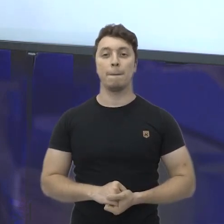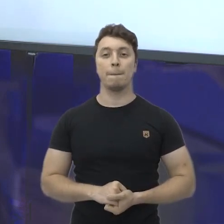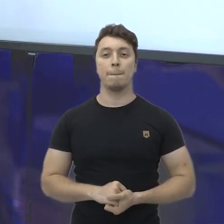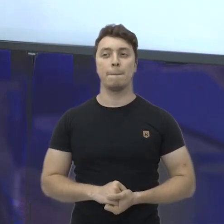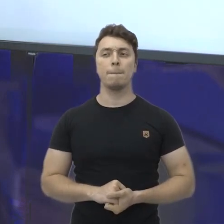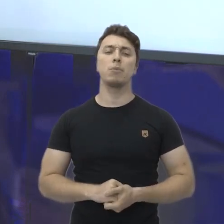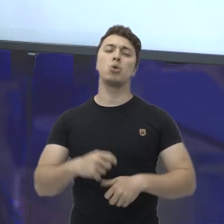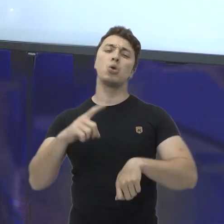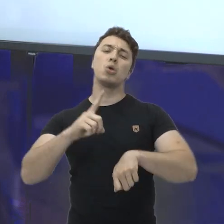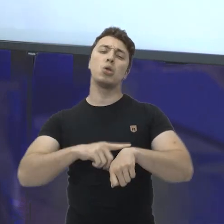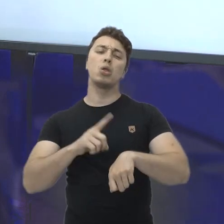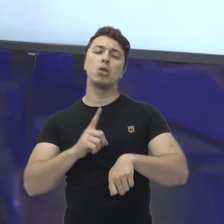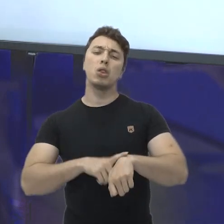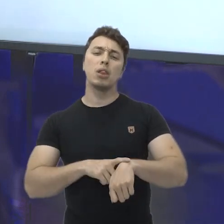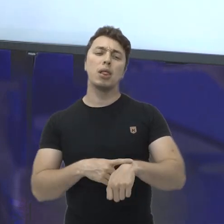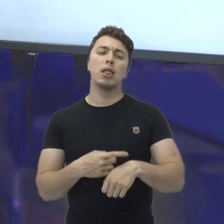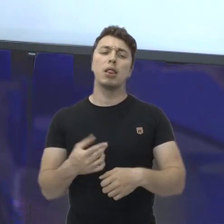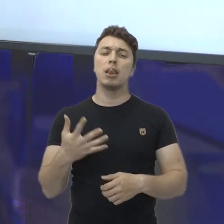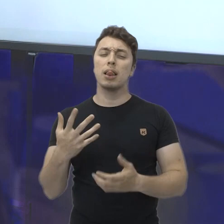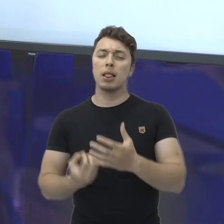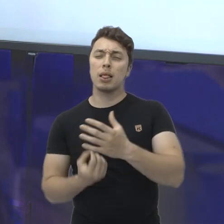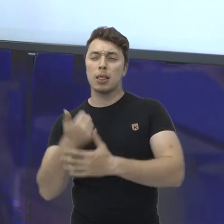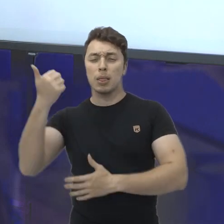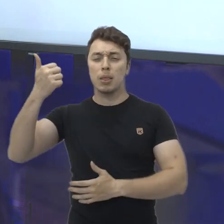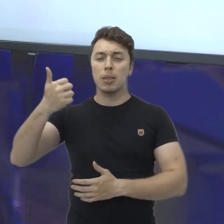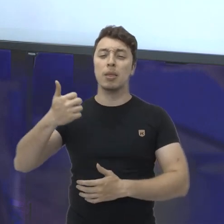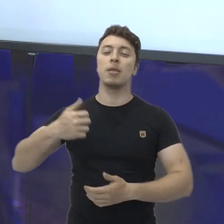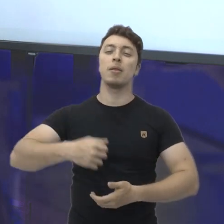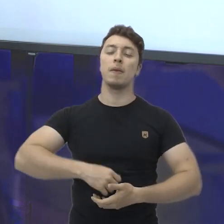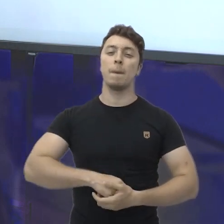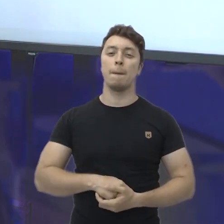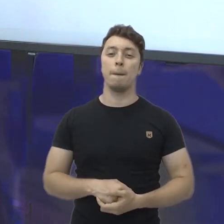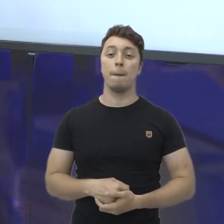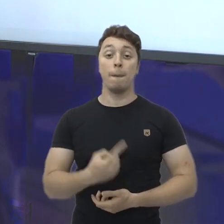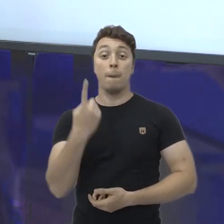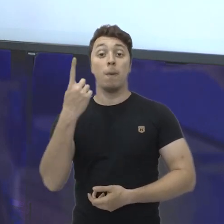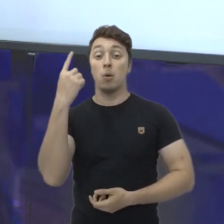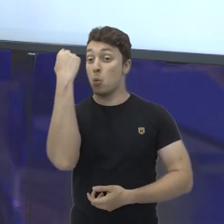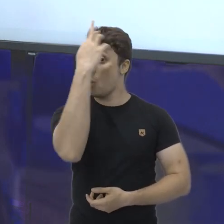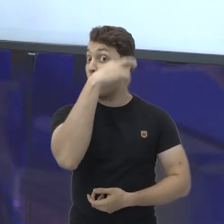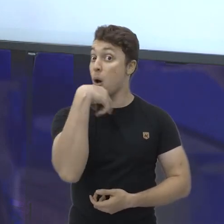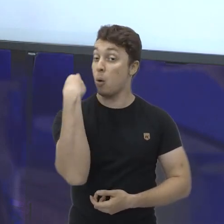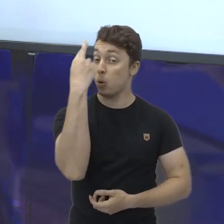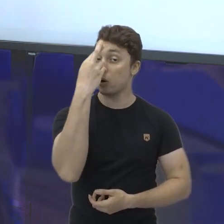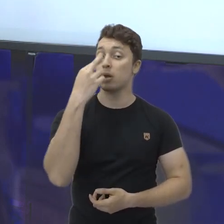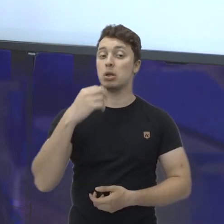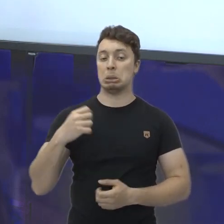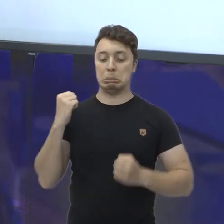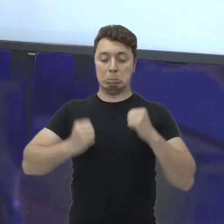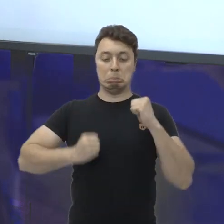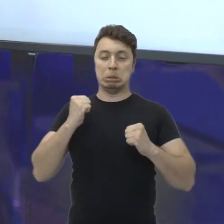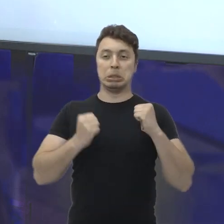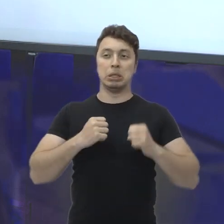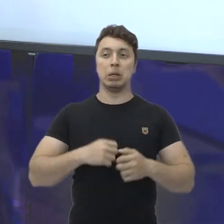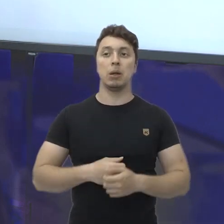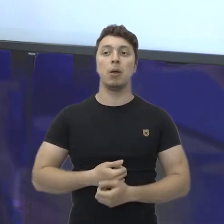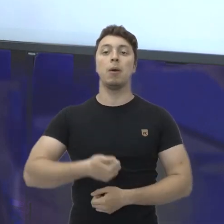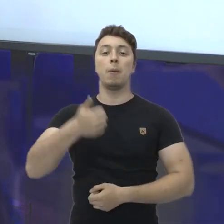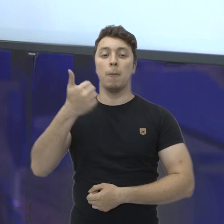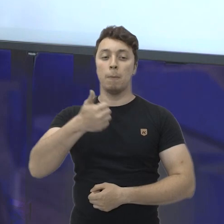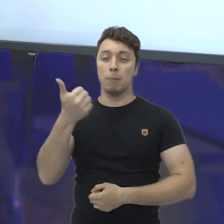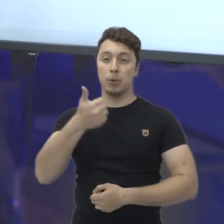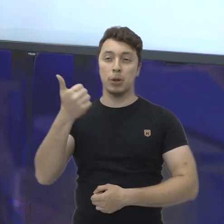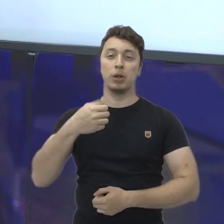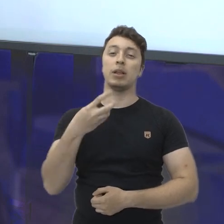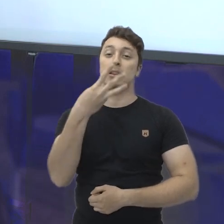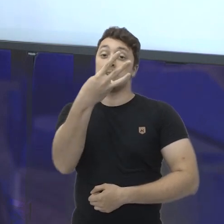Quanto tempo falta para o primeiro colocado completar 1 hora de corrida? O primeiro colocado, ele fez